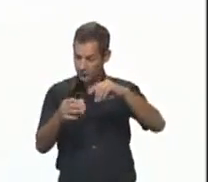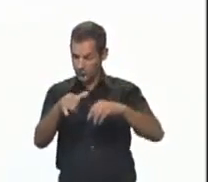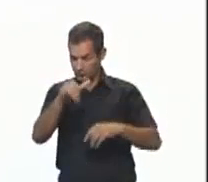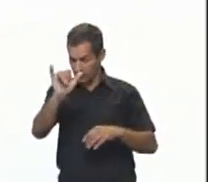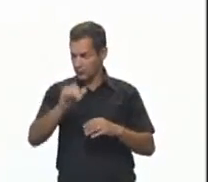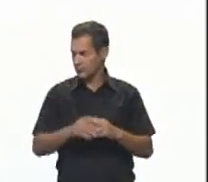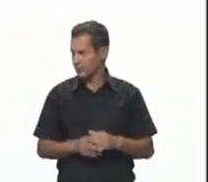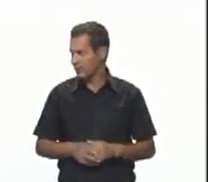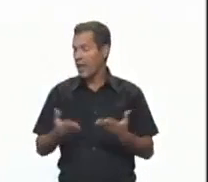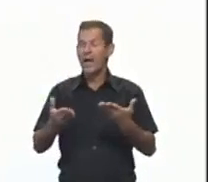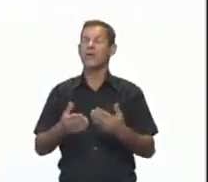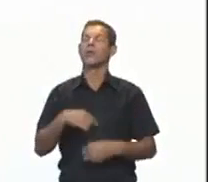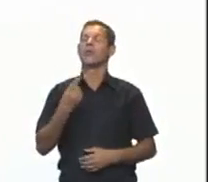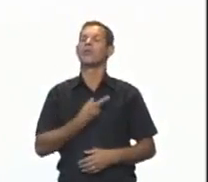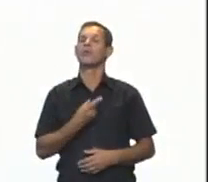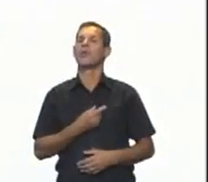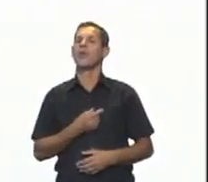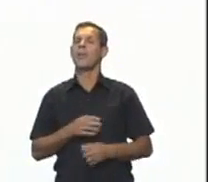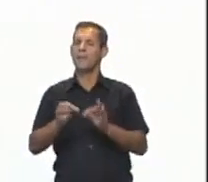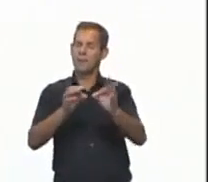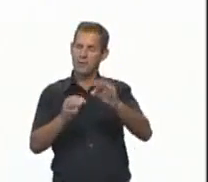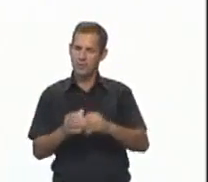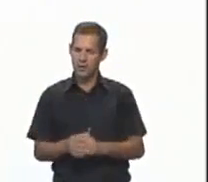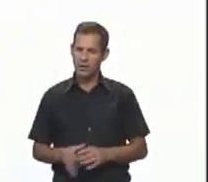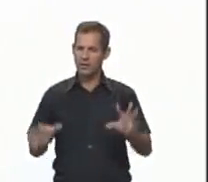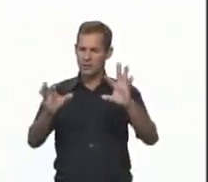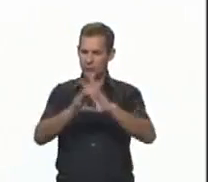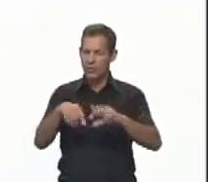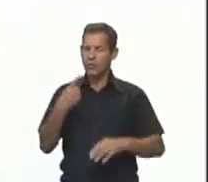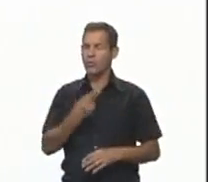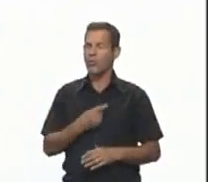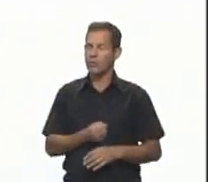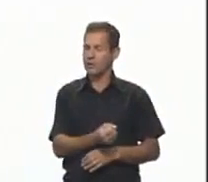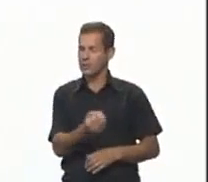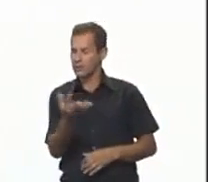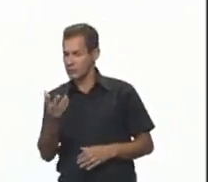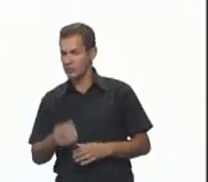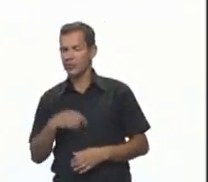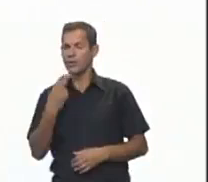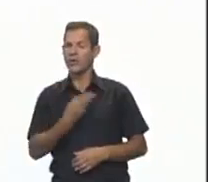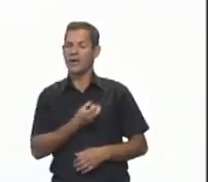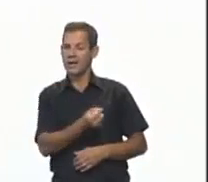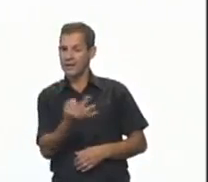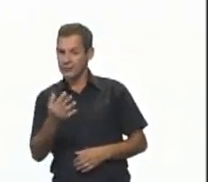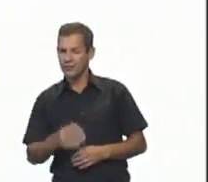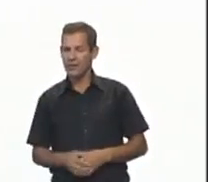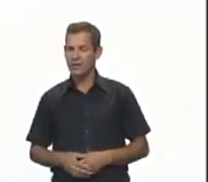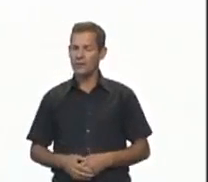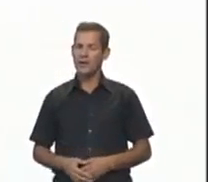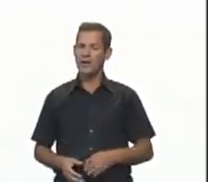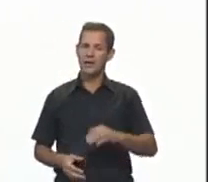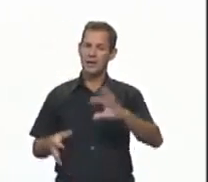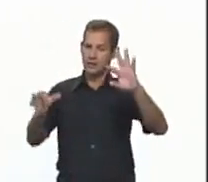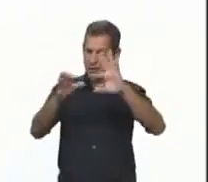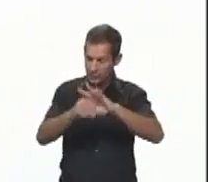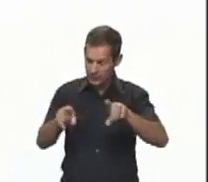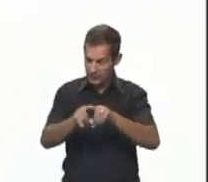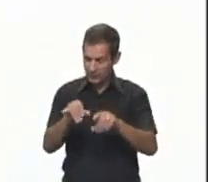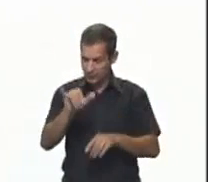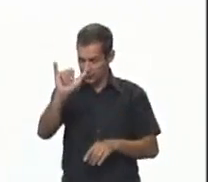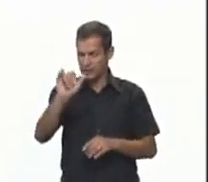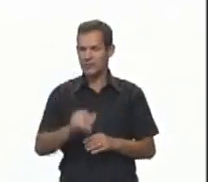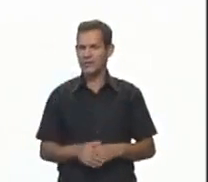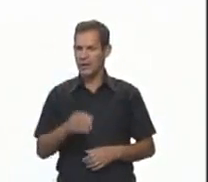y. Agora é só a gente montar a integral. Qual que vai ser o nosso volume? O nosso volume vai ser a integral, o y está